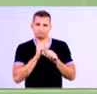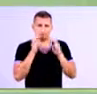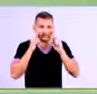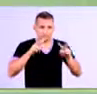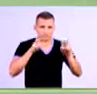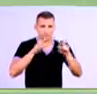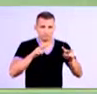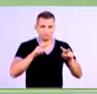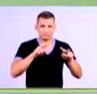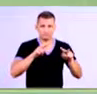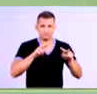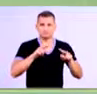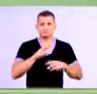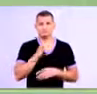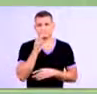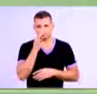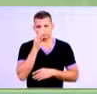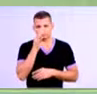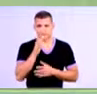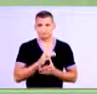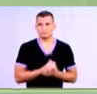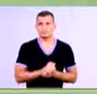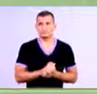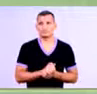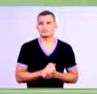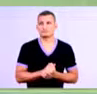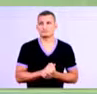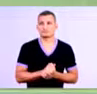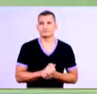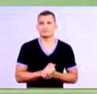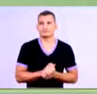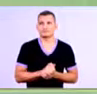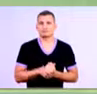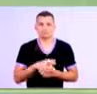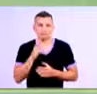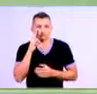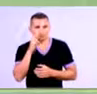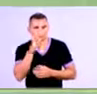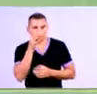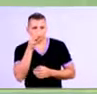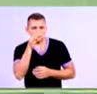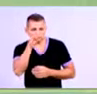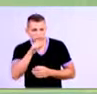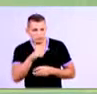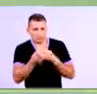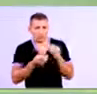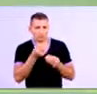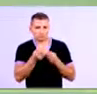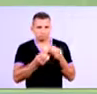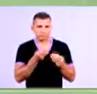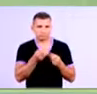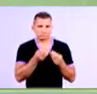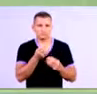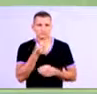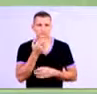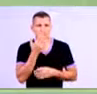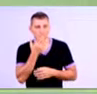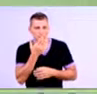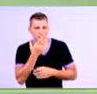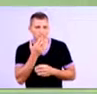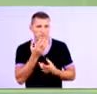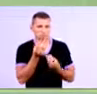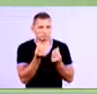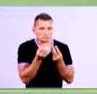no caso, né, se é uma rosa, e a gente observa essas características aqui dela. Tá? Cor, textura,